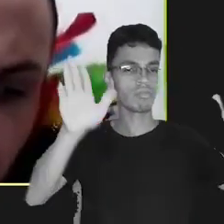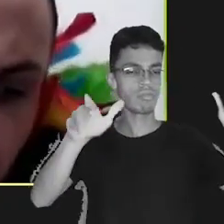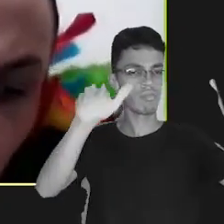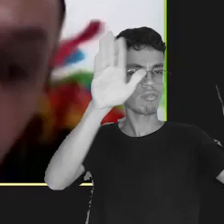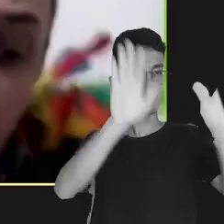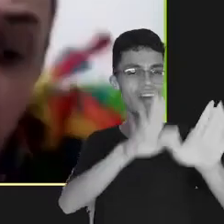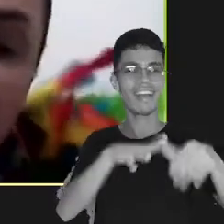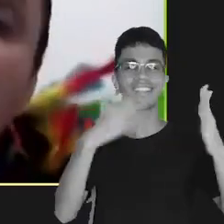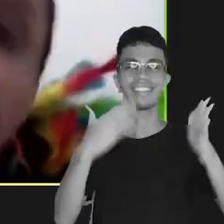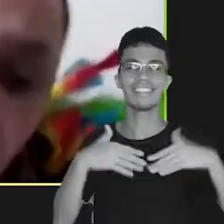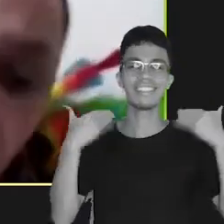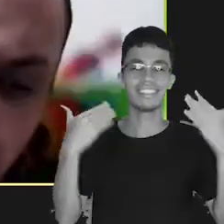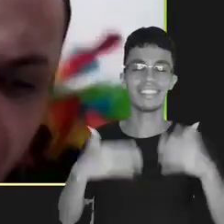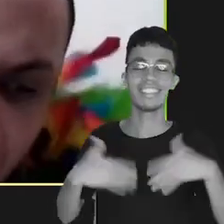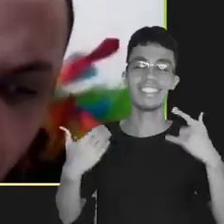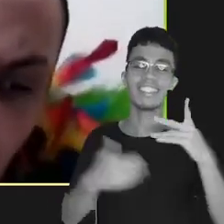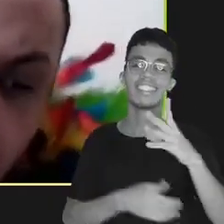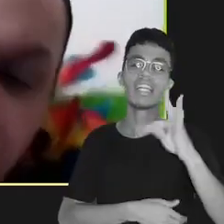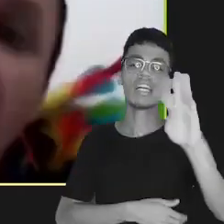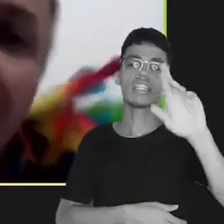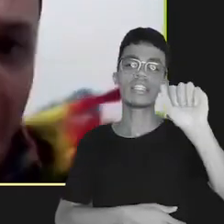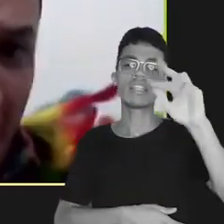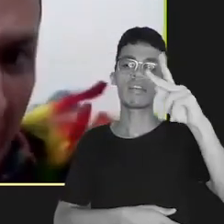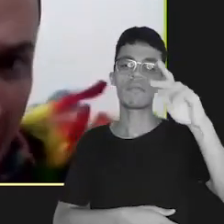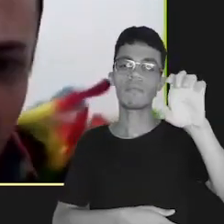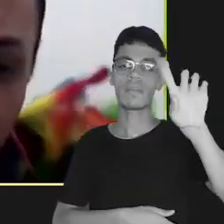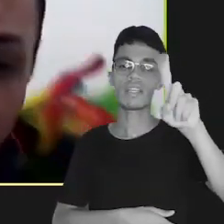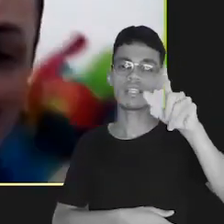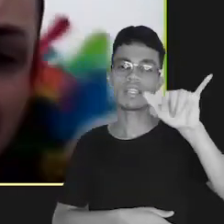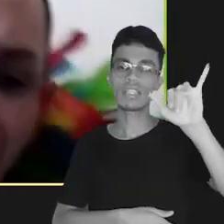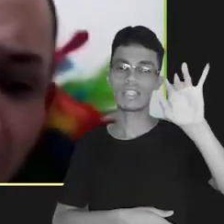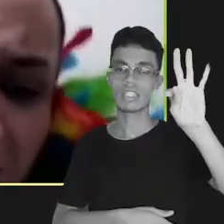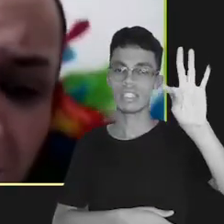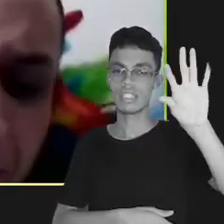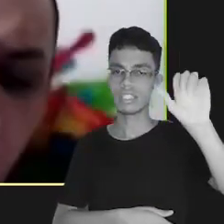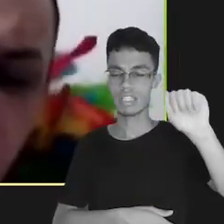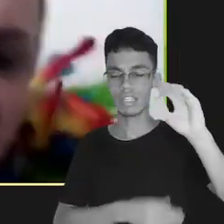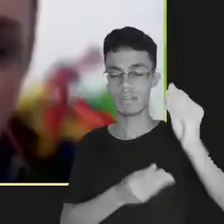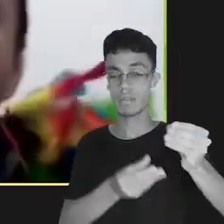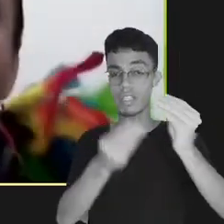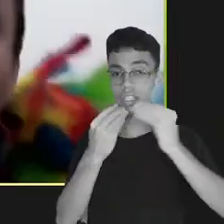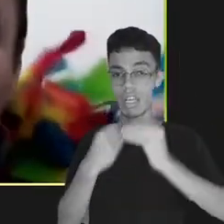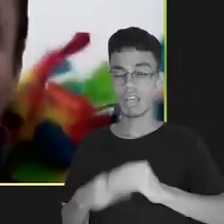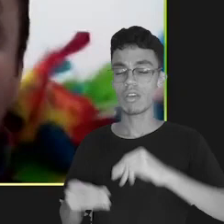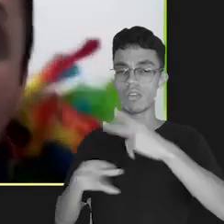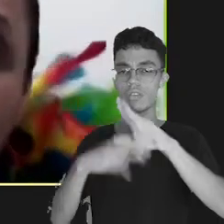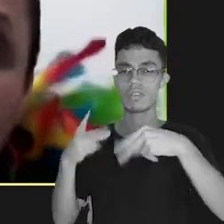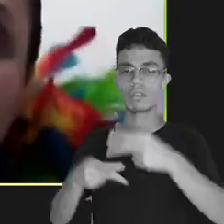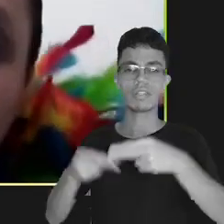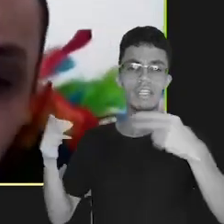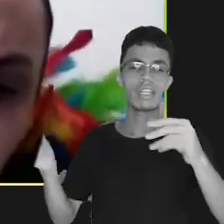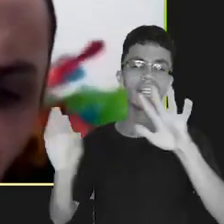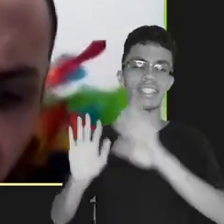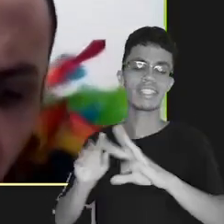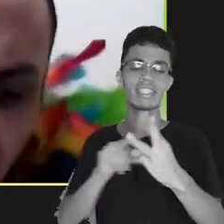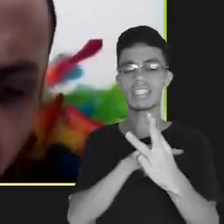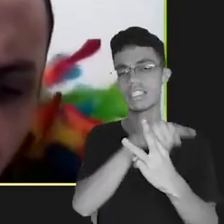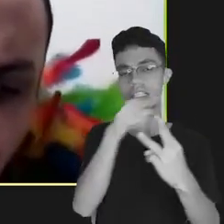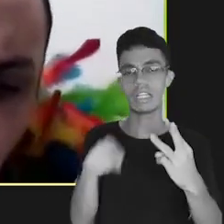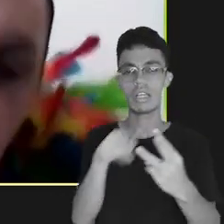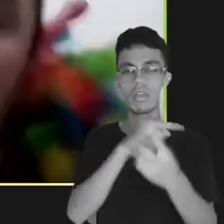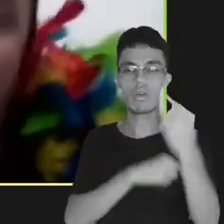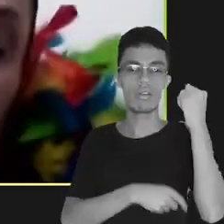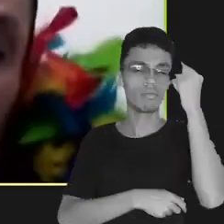Canora, que o trapezista me deu de presente. Tinha três plumas rara entre os